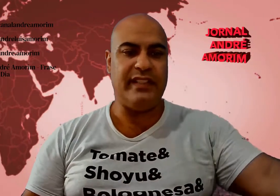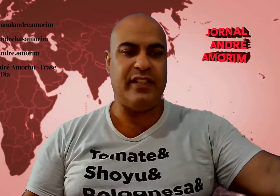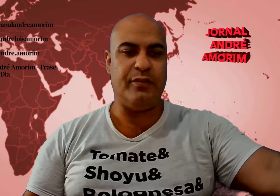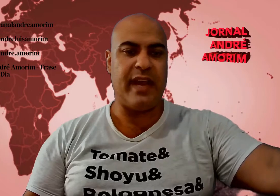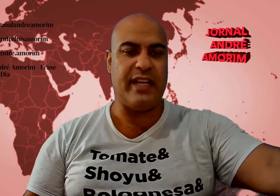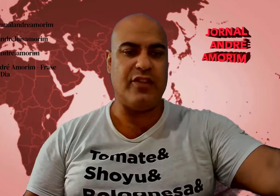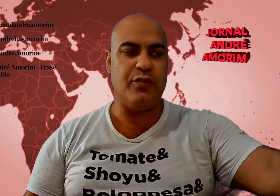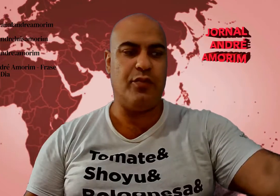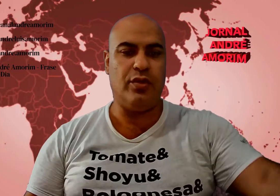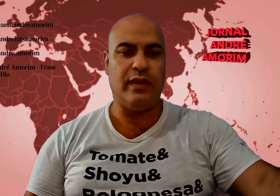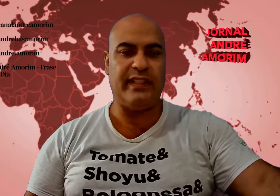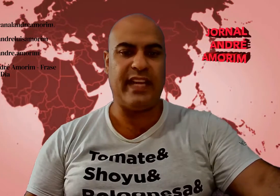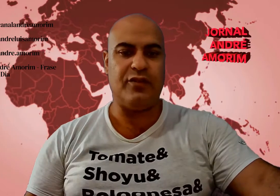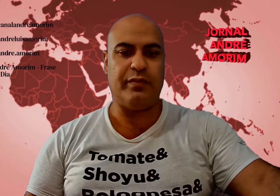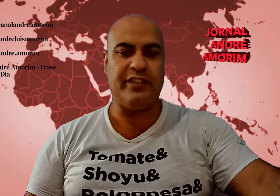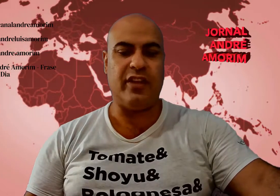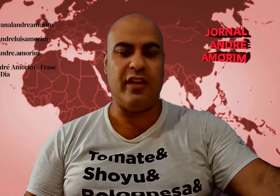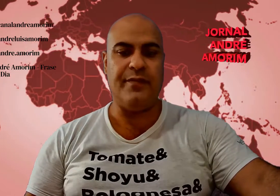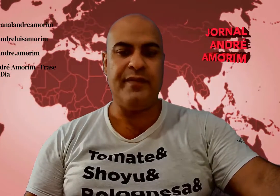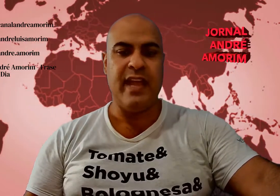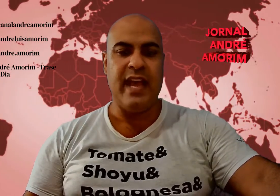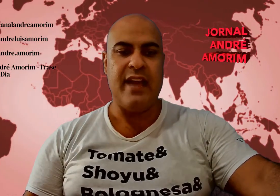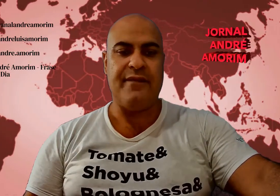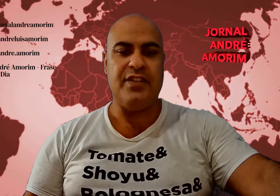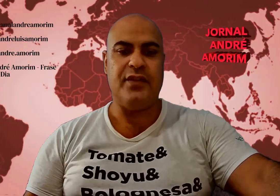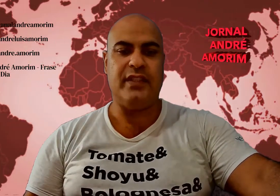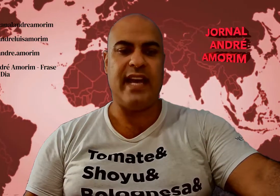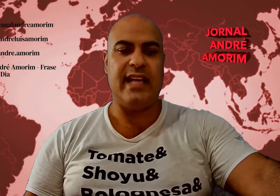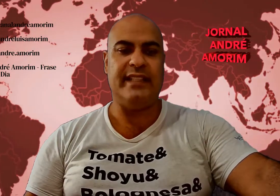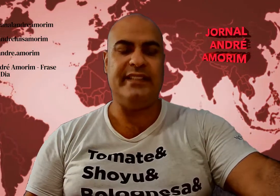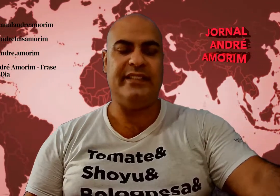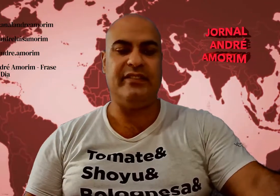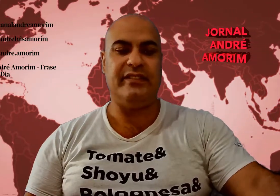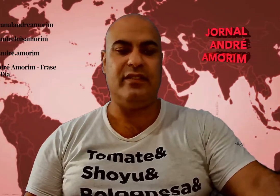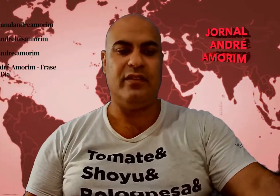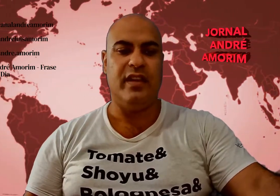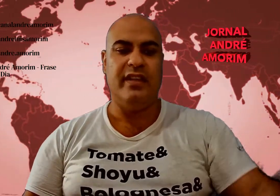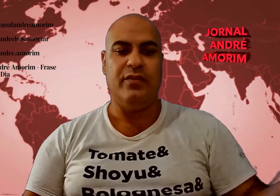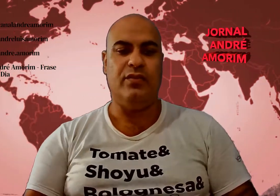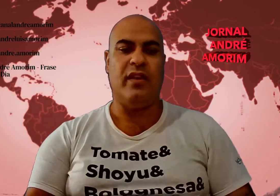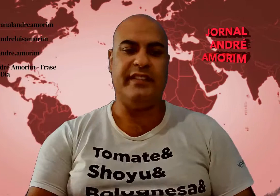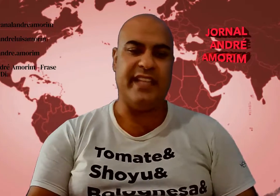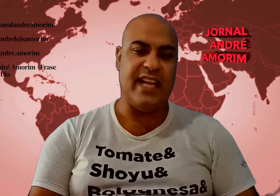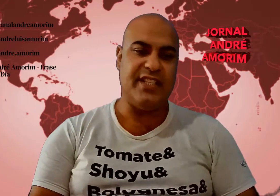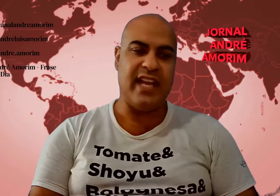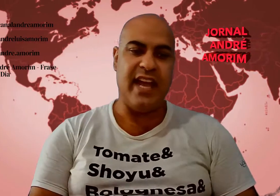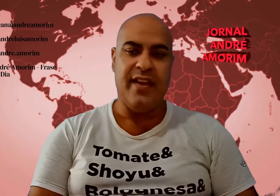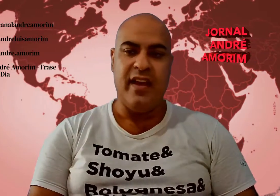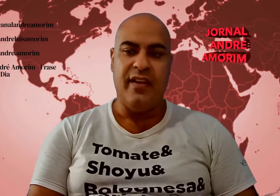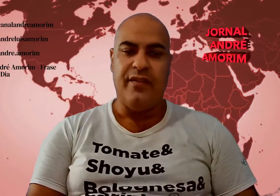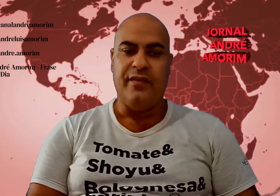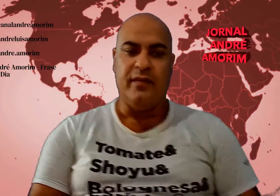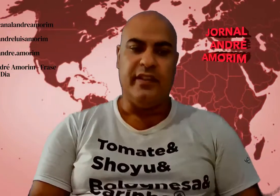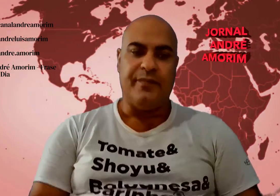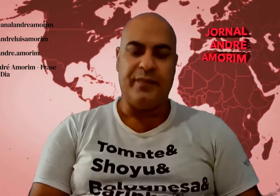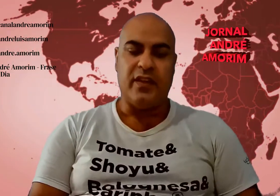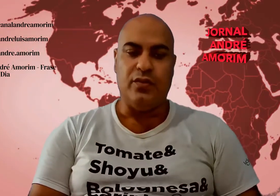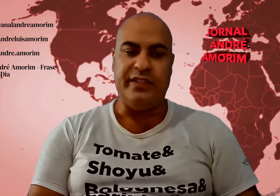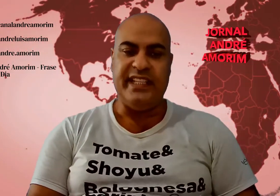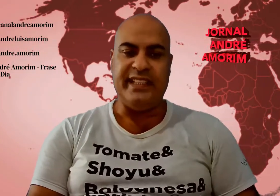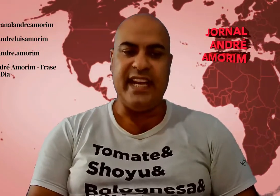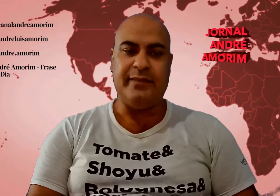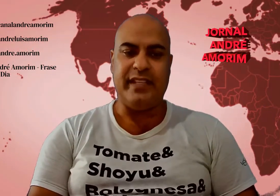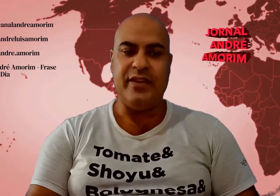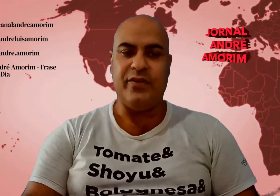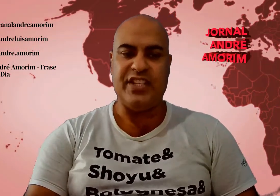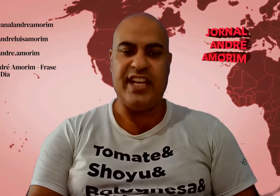Lapa, localizada no Parque Aeroporto, atrás do Solão, a fim de votar na sessão 197 da